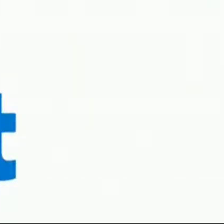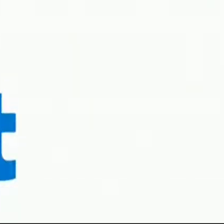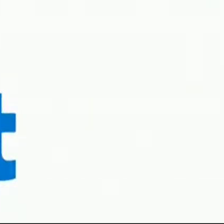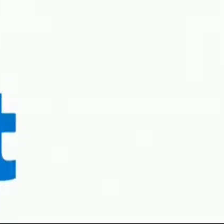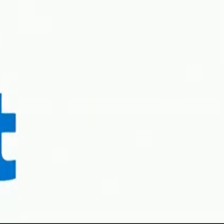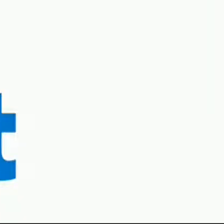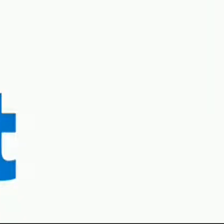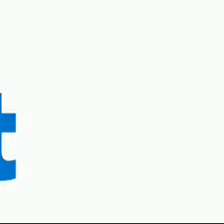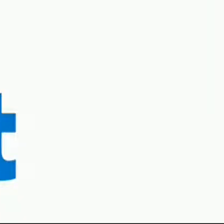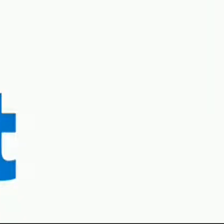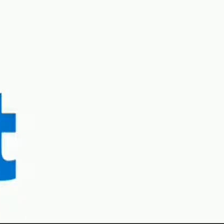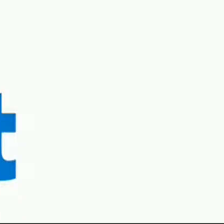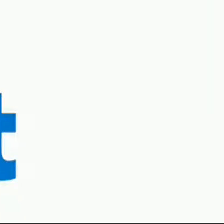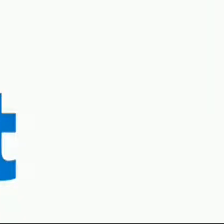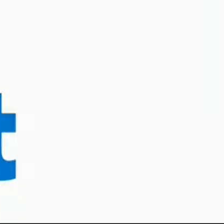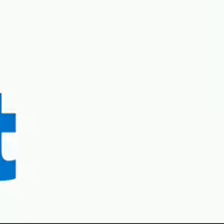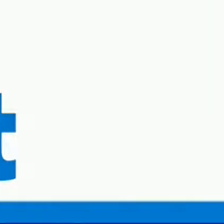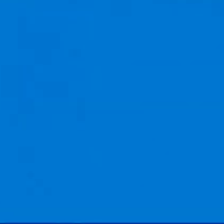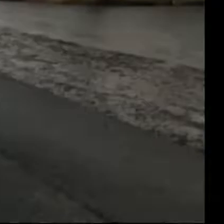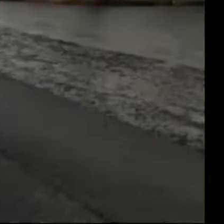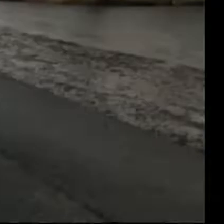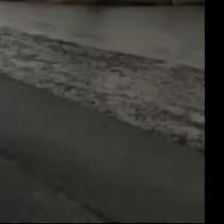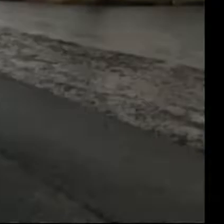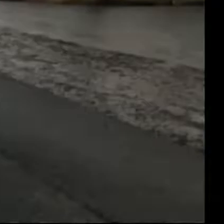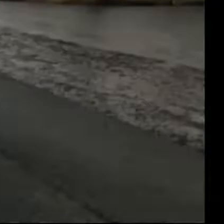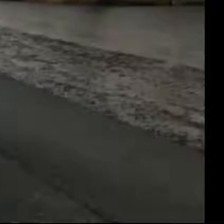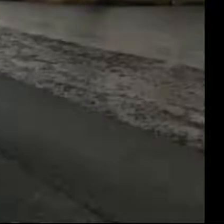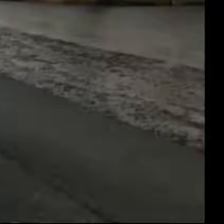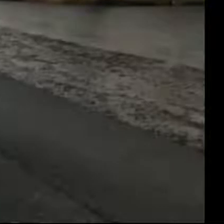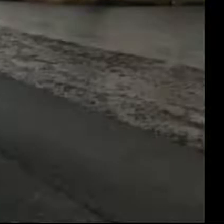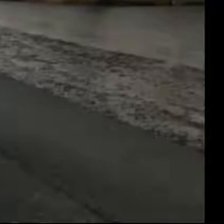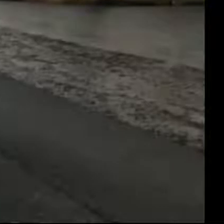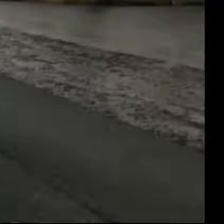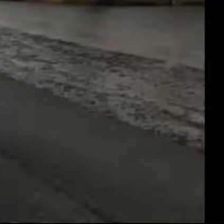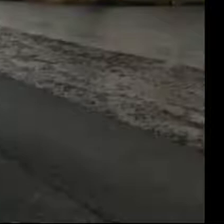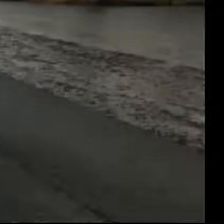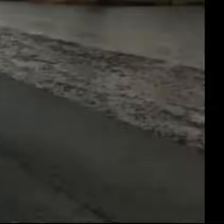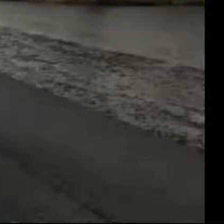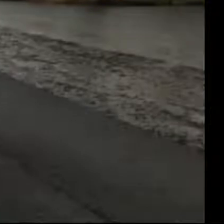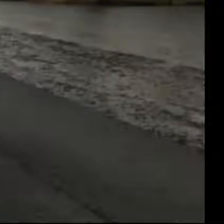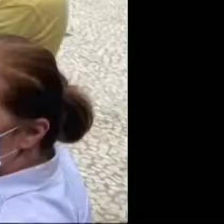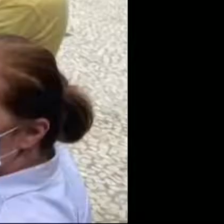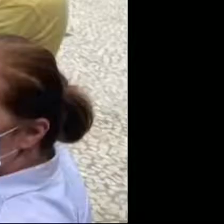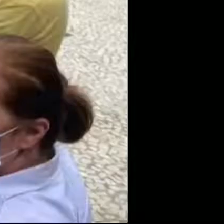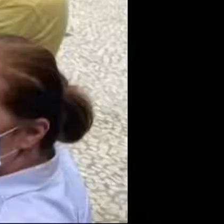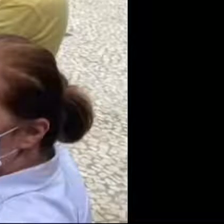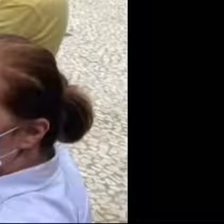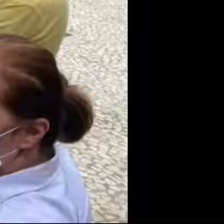Ah.